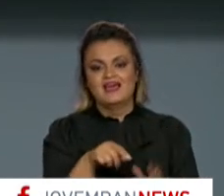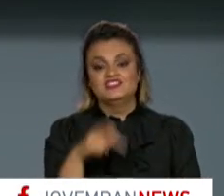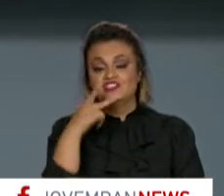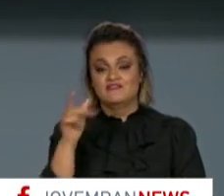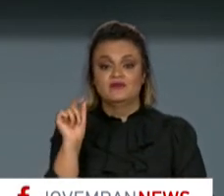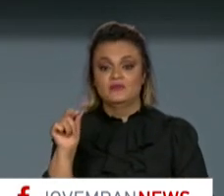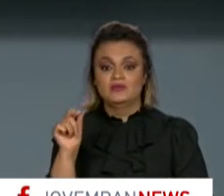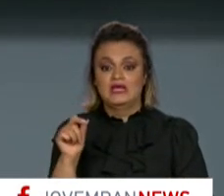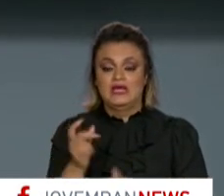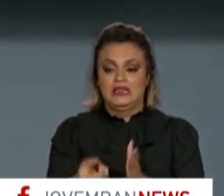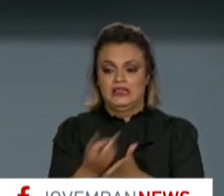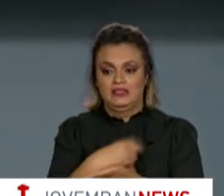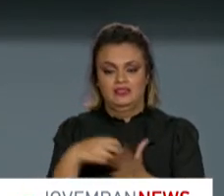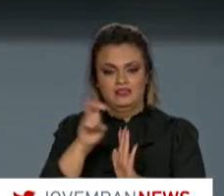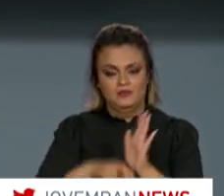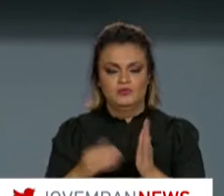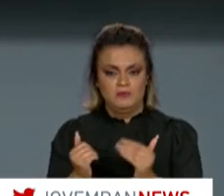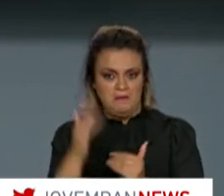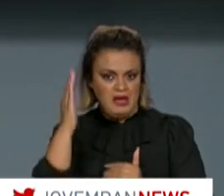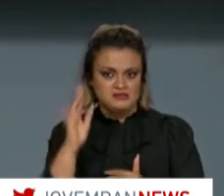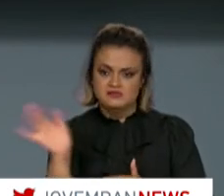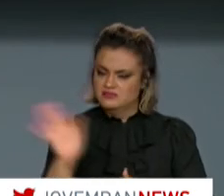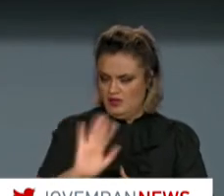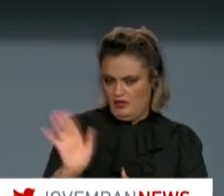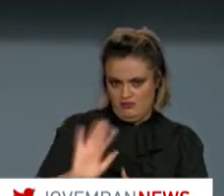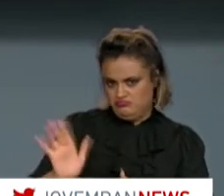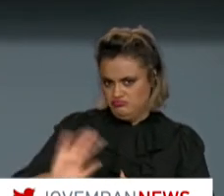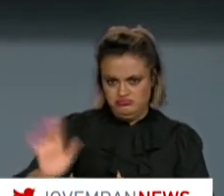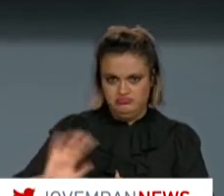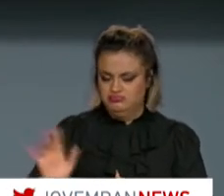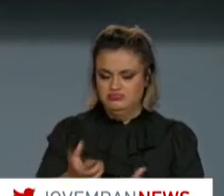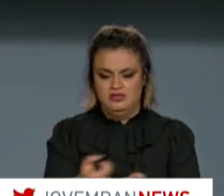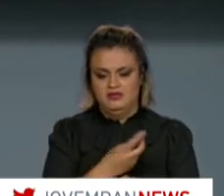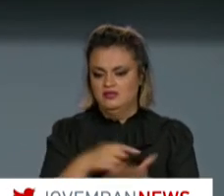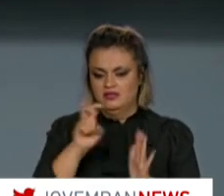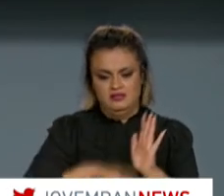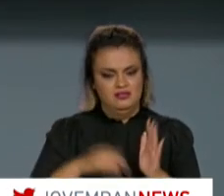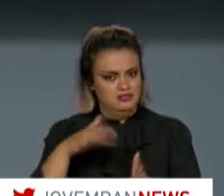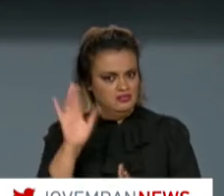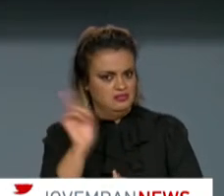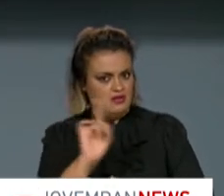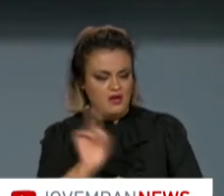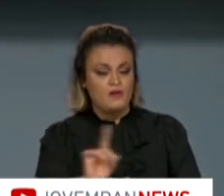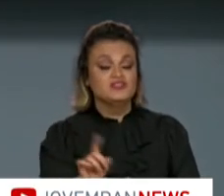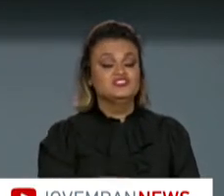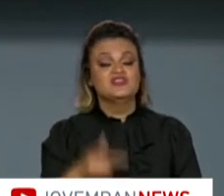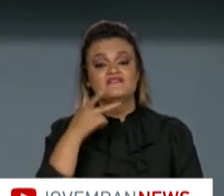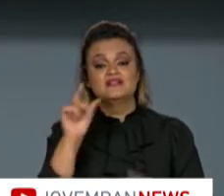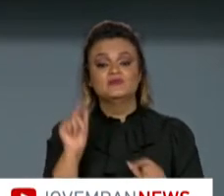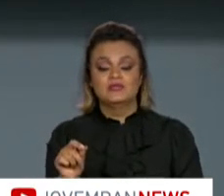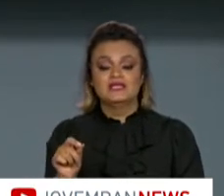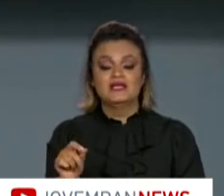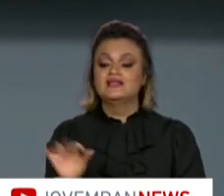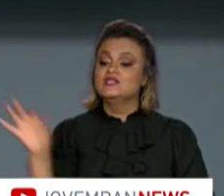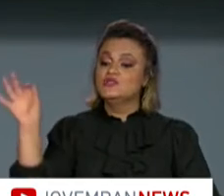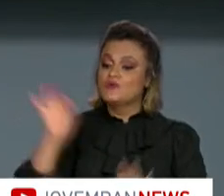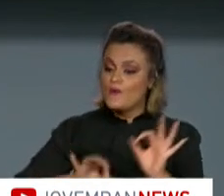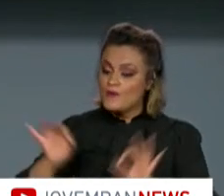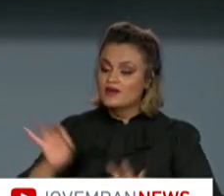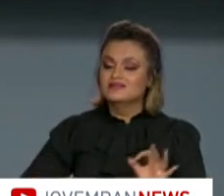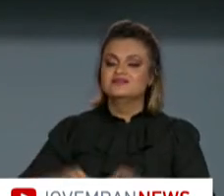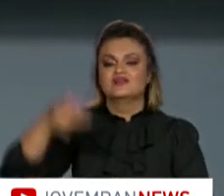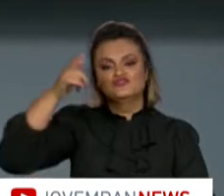falando em aumento de carga tributária. Nós não estamos pensando em aumento de carga tributária. Nós estamos pensando em